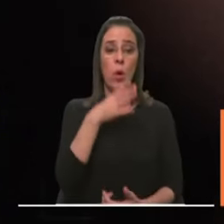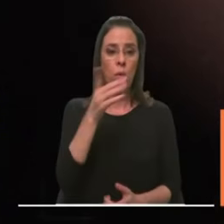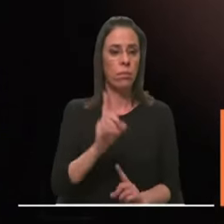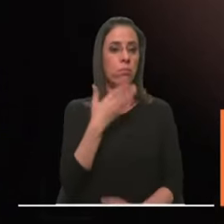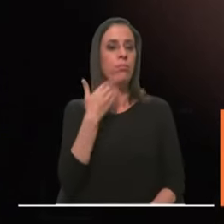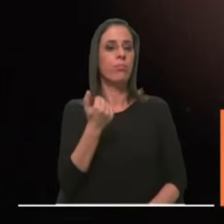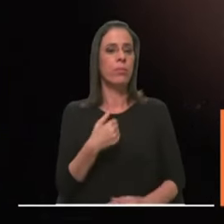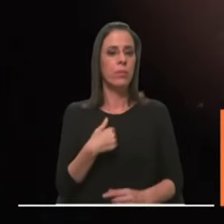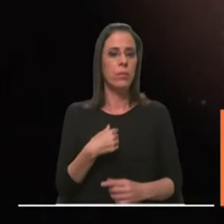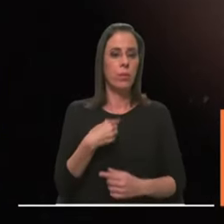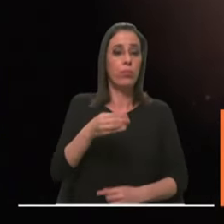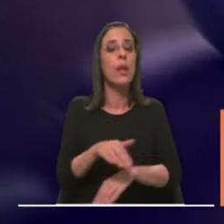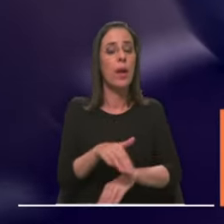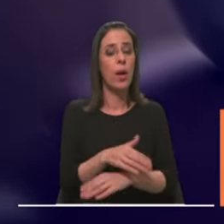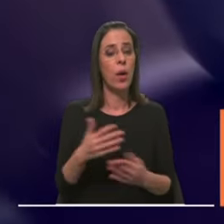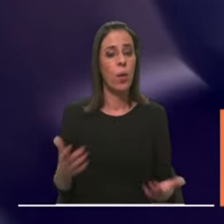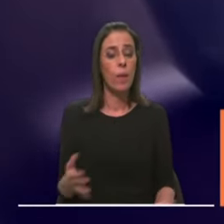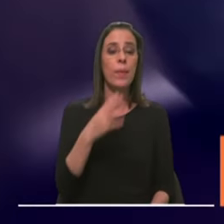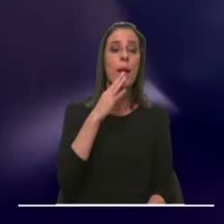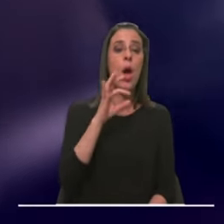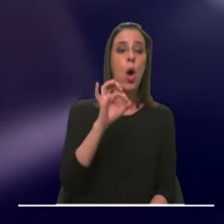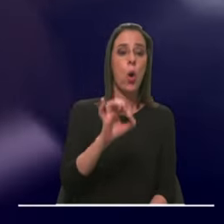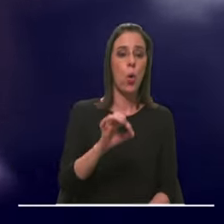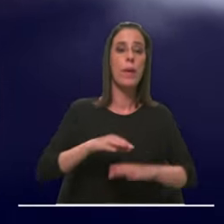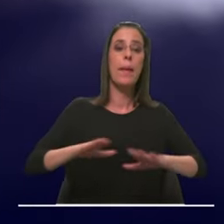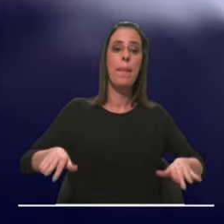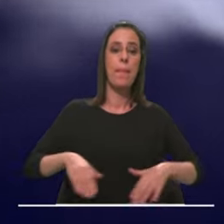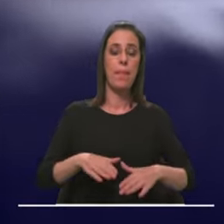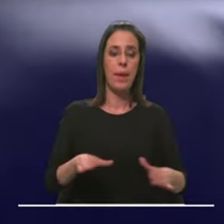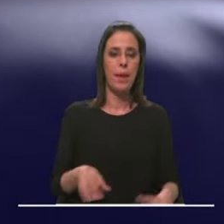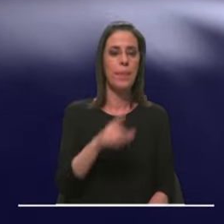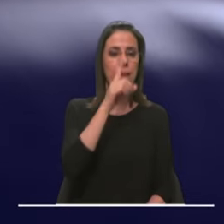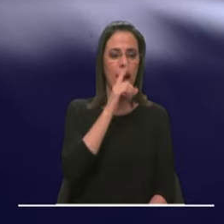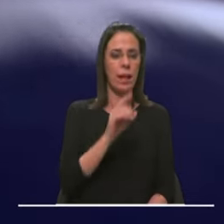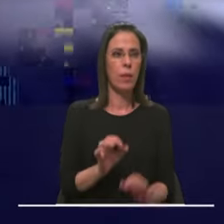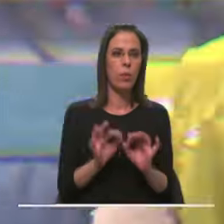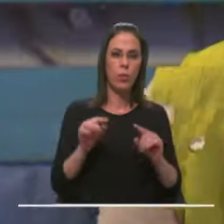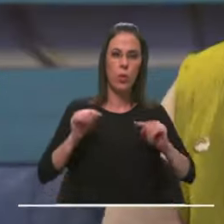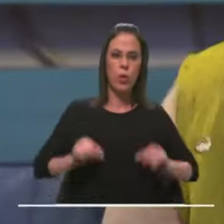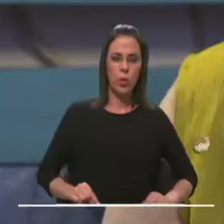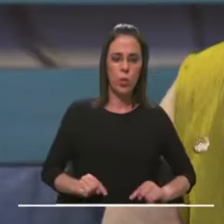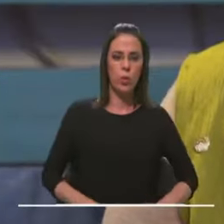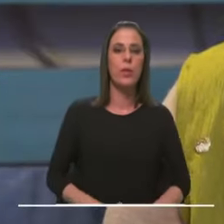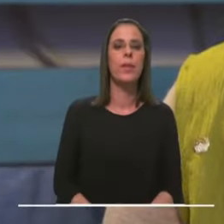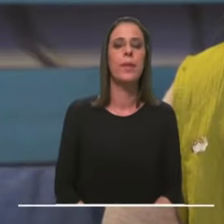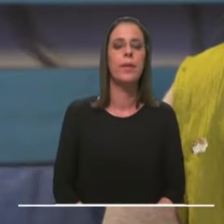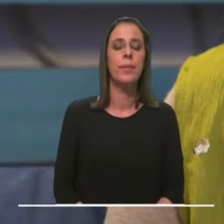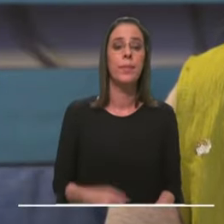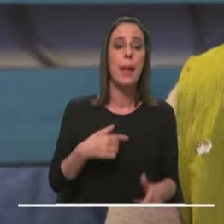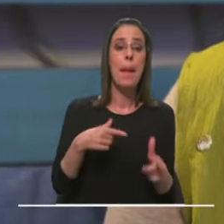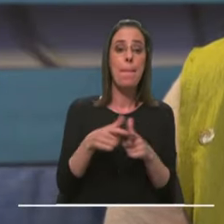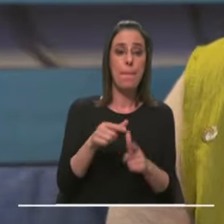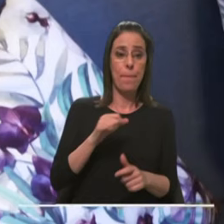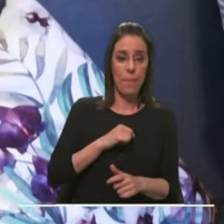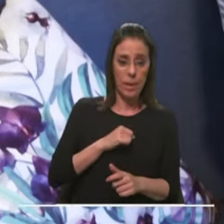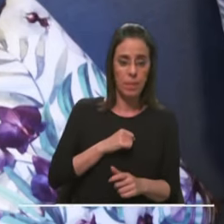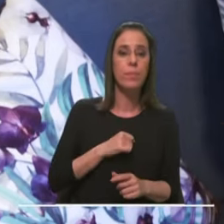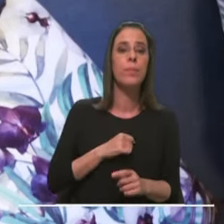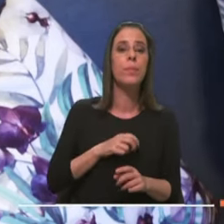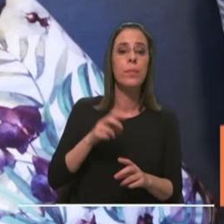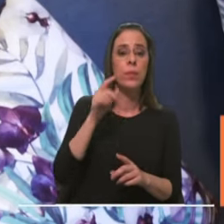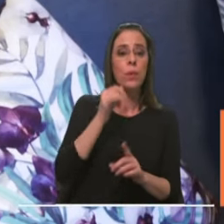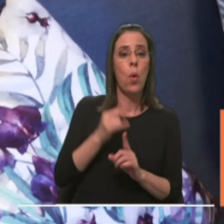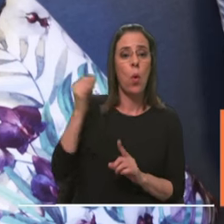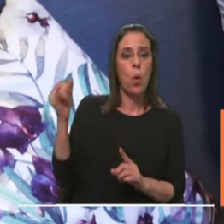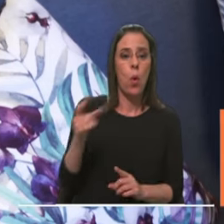ninguém né porque somos muito pequeninos ainda Aos 8 anos estava na praia e lembro-me que eu fosse até hoje hum onde estava o meu primo e estava um senhor ao